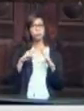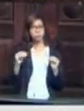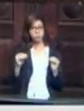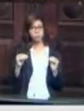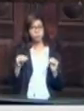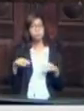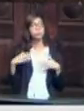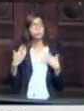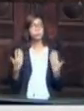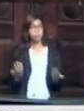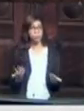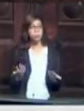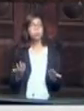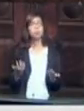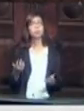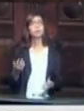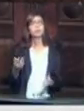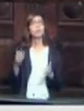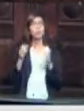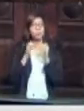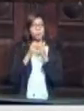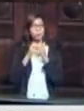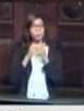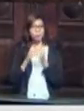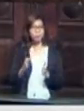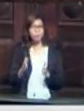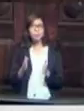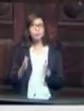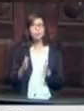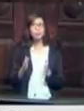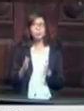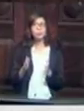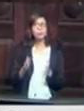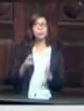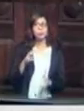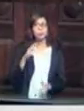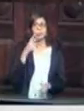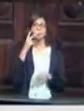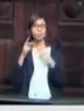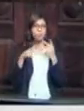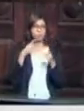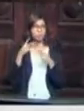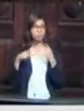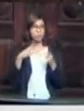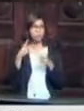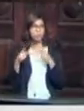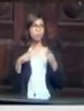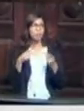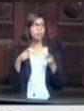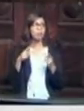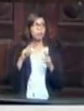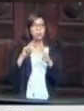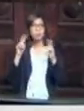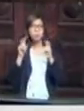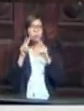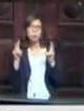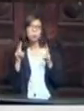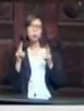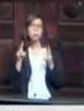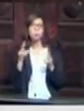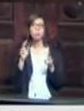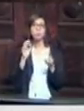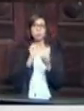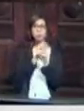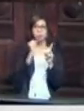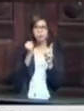sentido, logo que começou a surgir notícias sobre benefícios fiscais